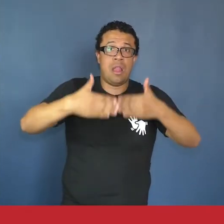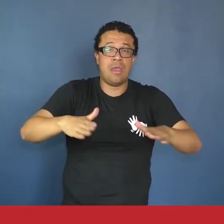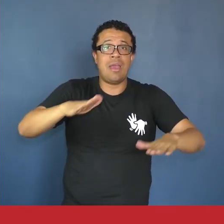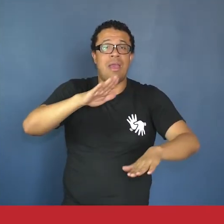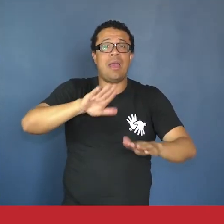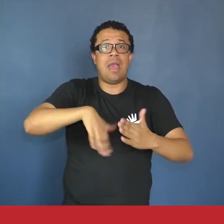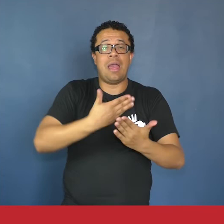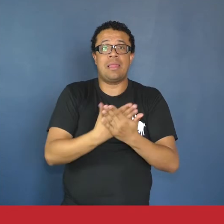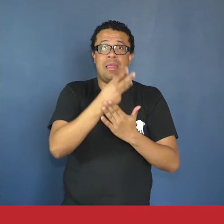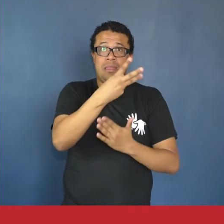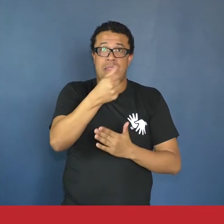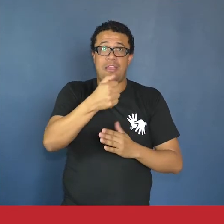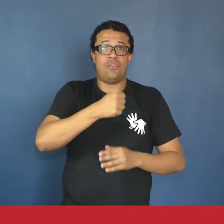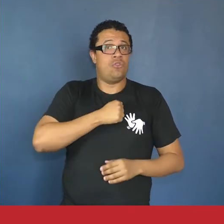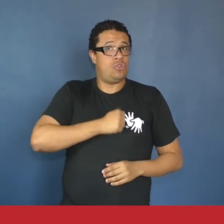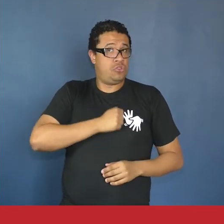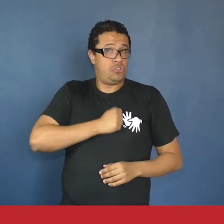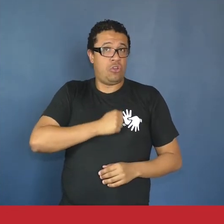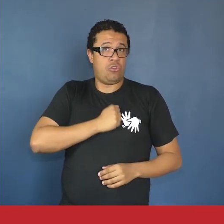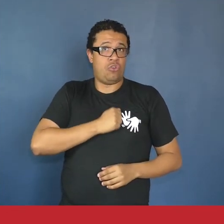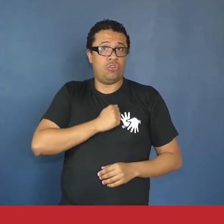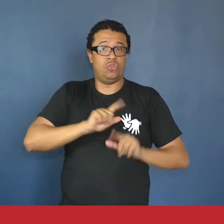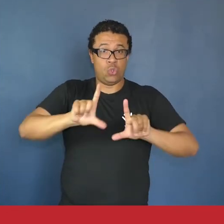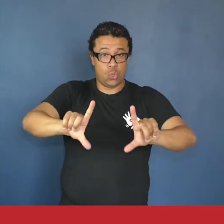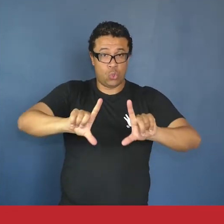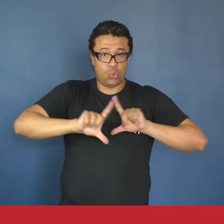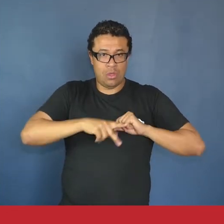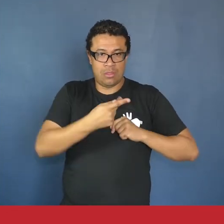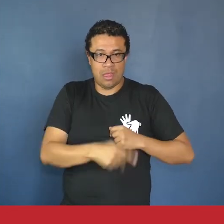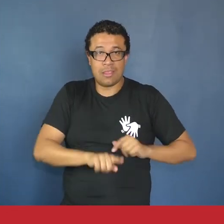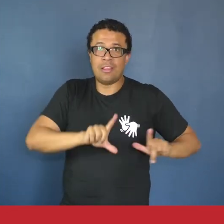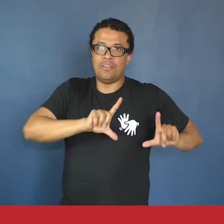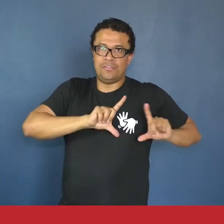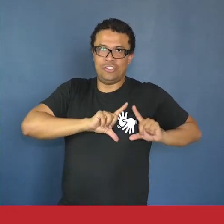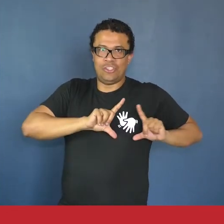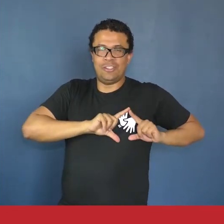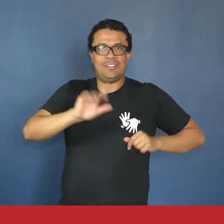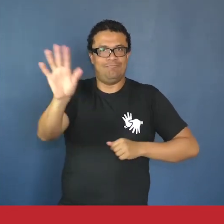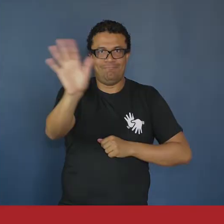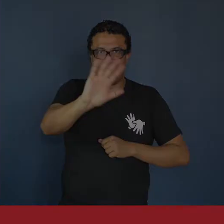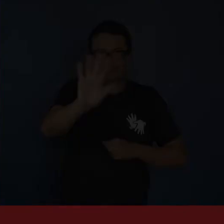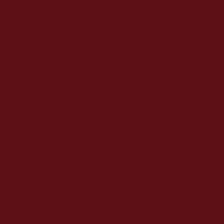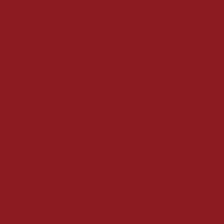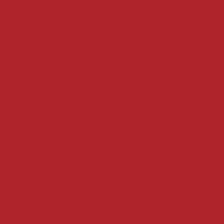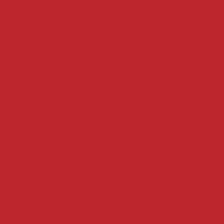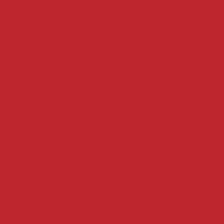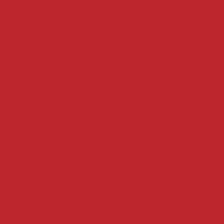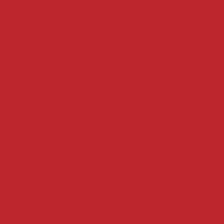fotografias fica aberta para visitação até o dia 31 de agosto no Centro Cultural UFSJ.